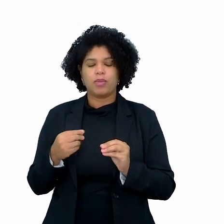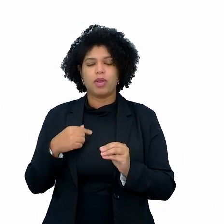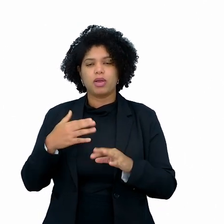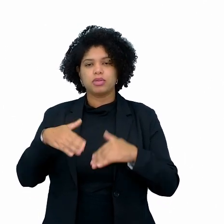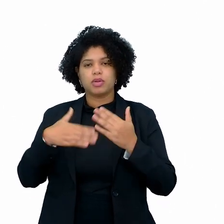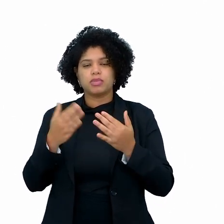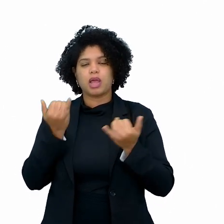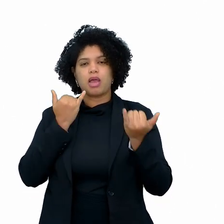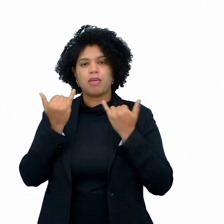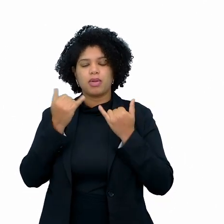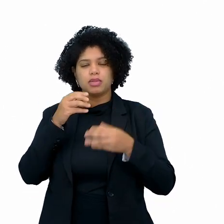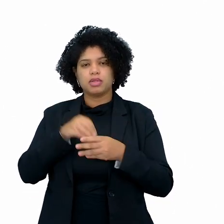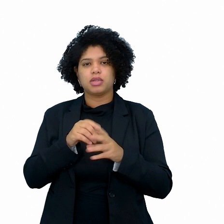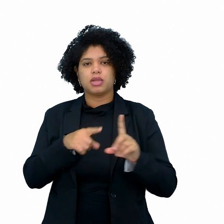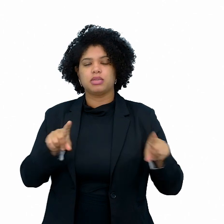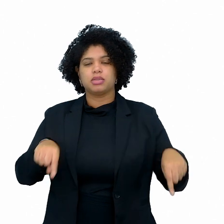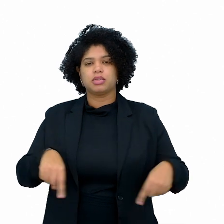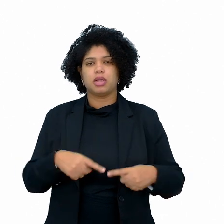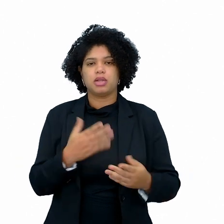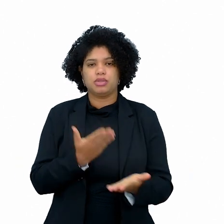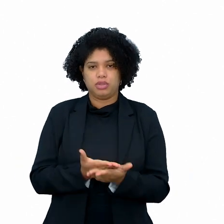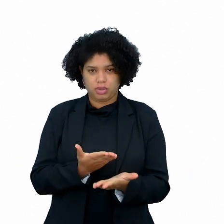de informação da sala de aula,